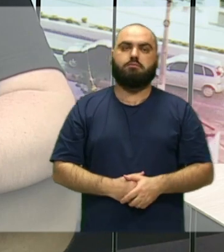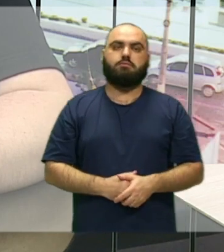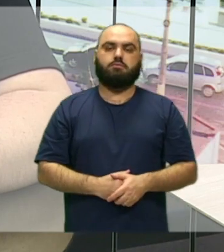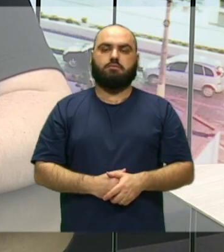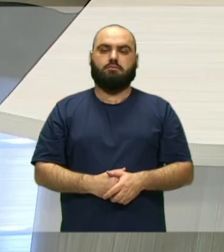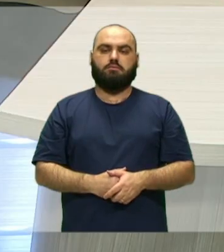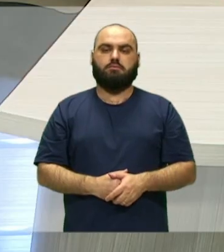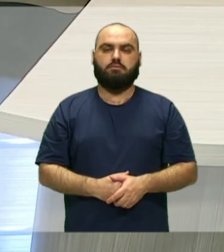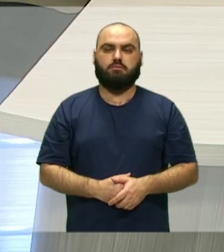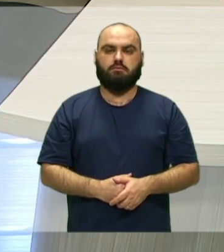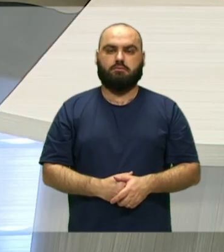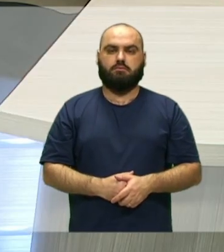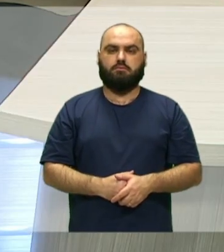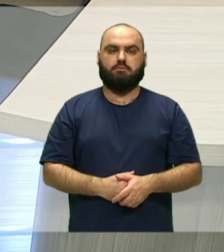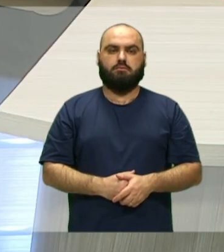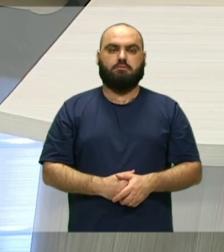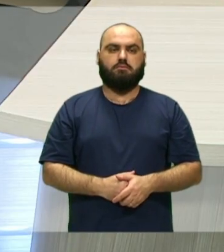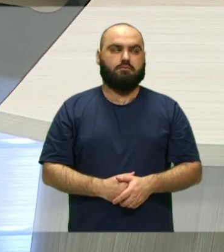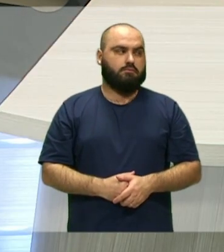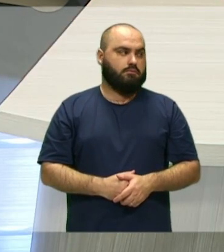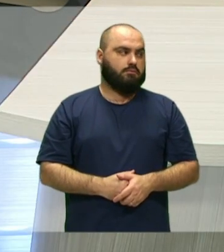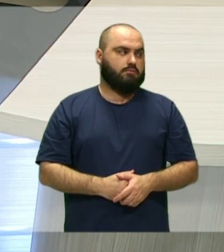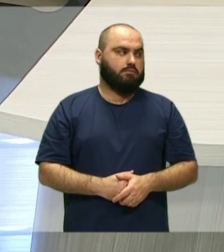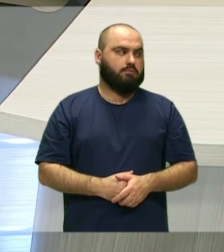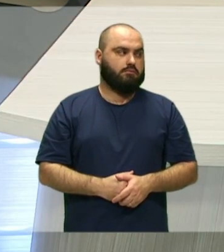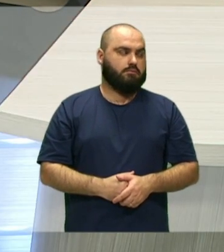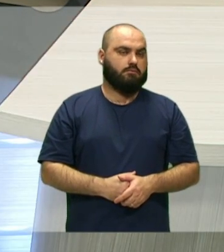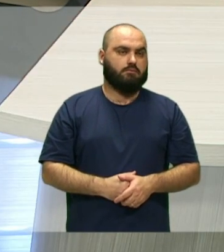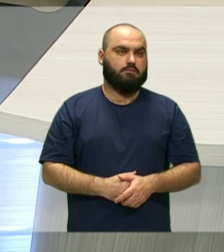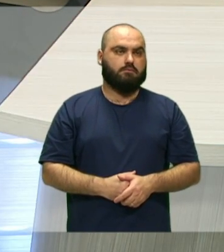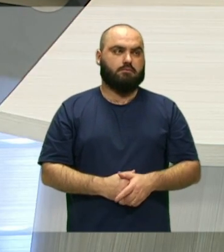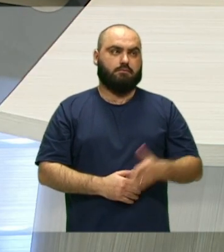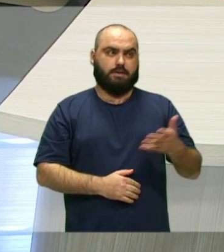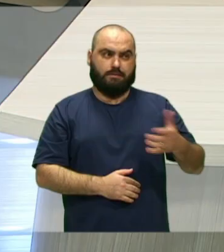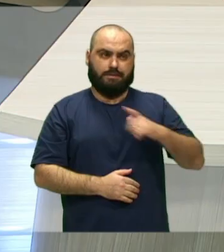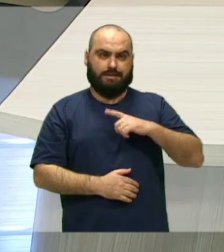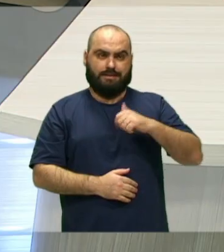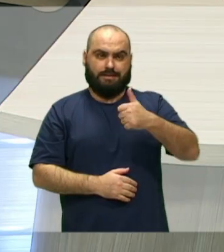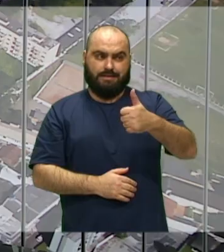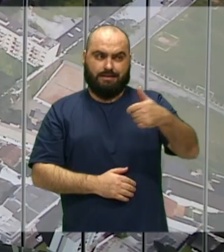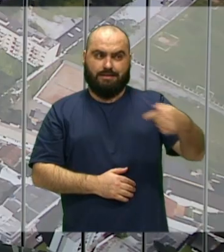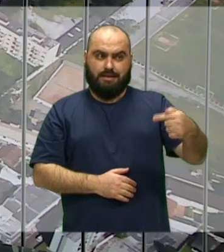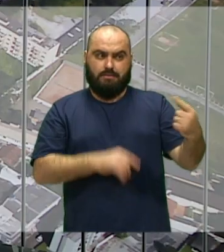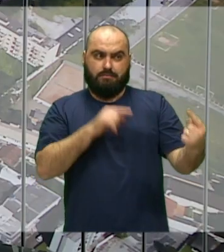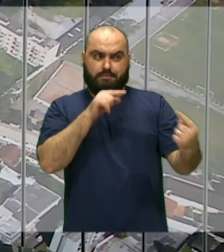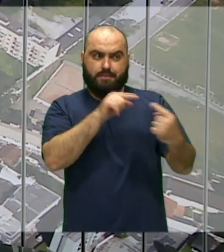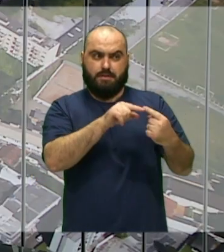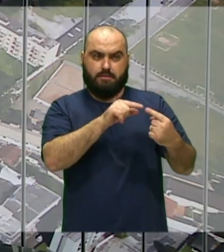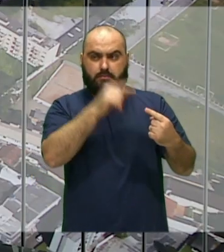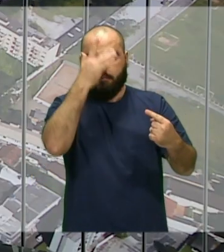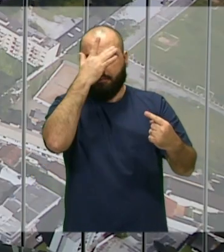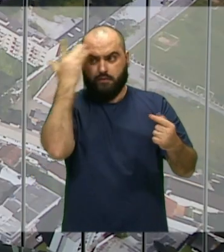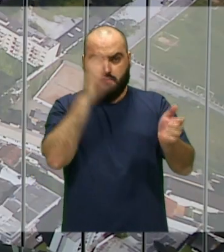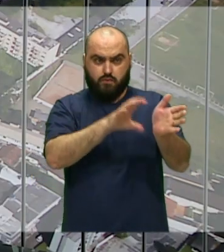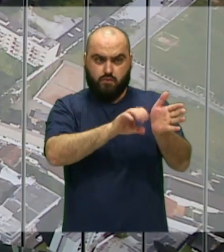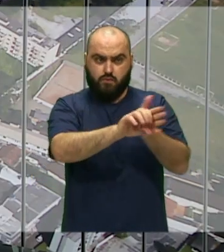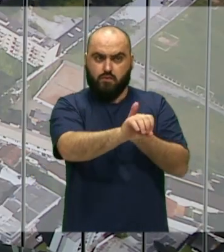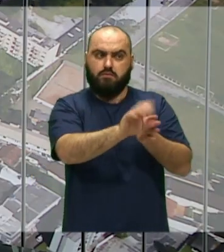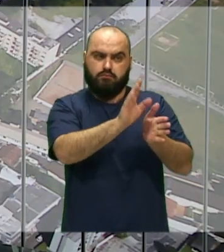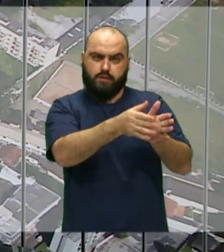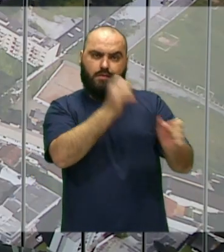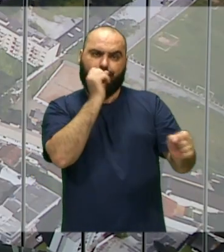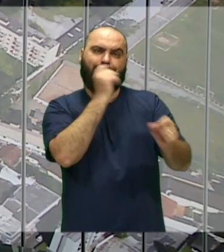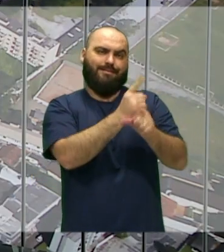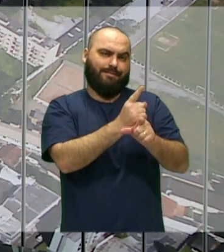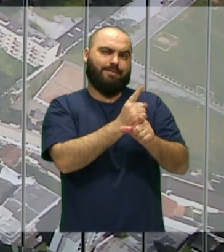eh e a lógico são 17 objetivos qualquer um que for no Google ali colocar objetivo do desenvolvimento